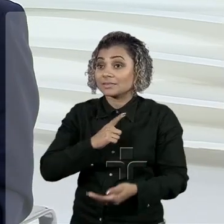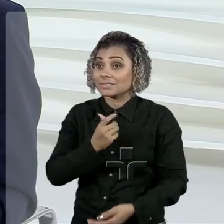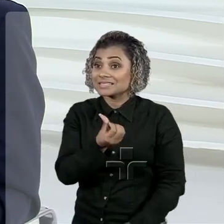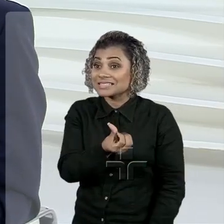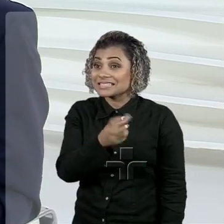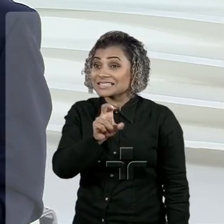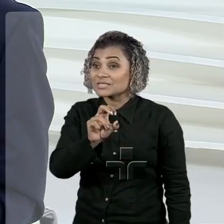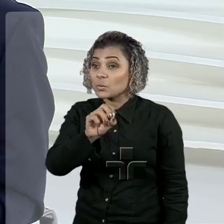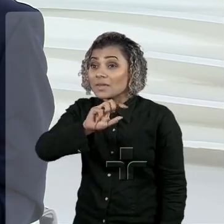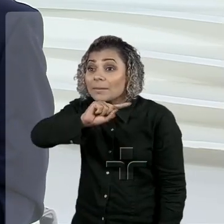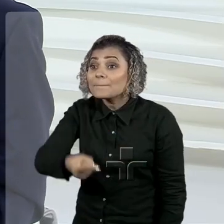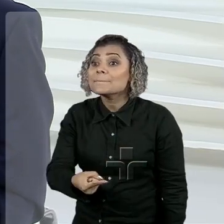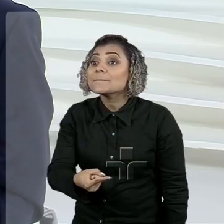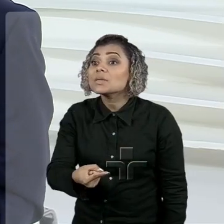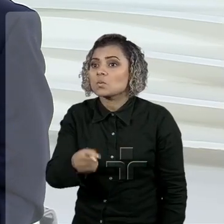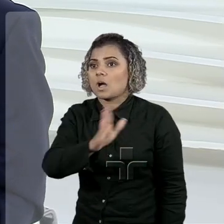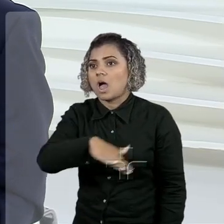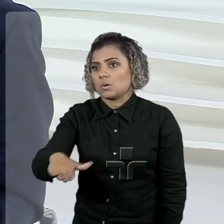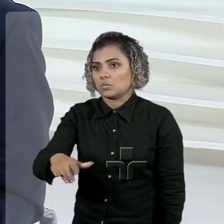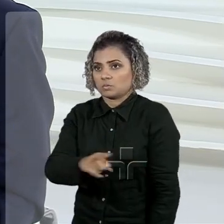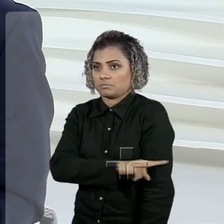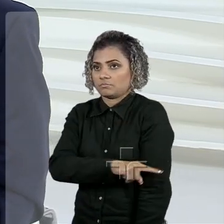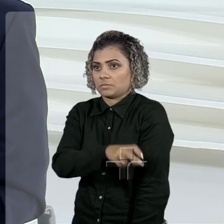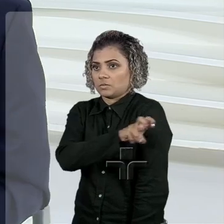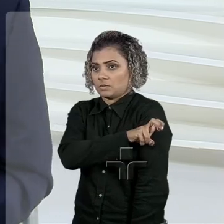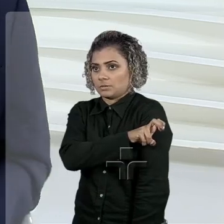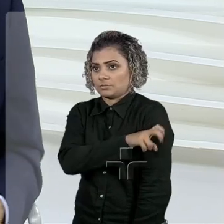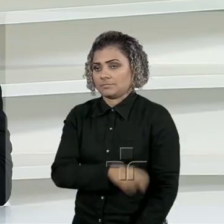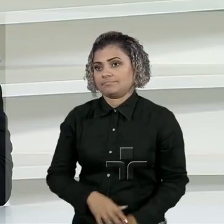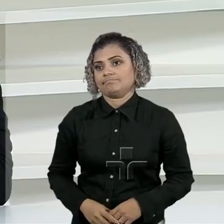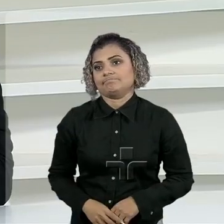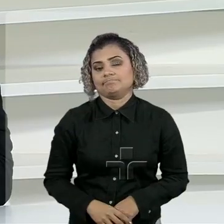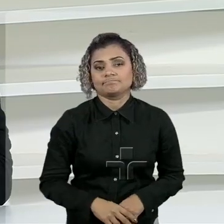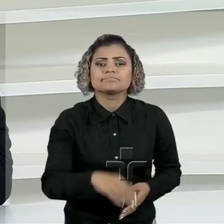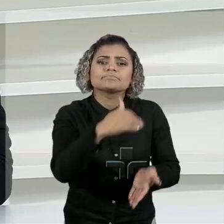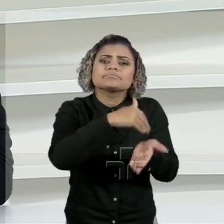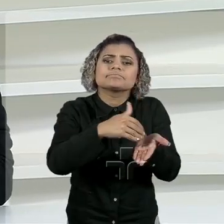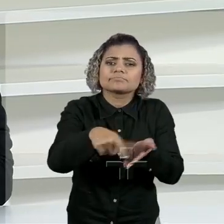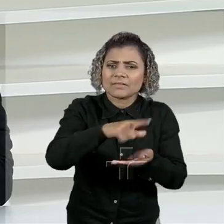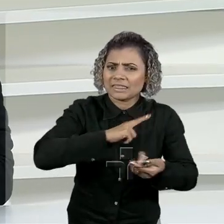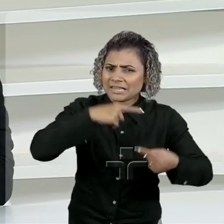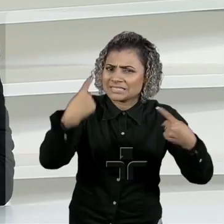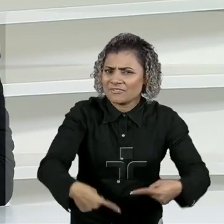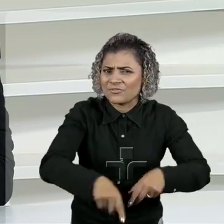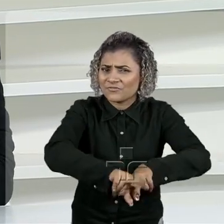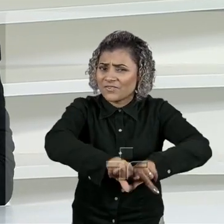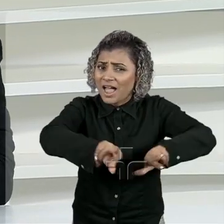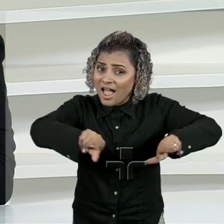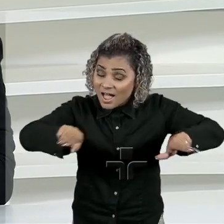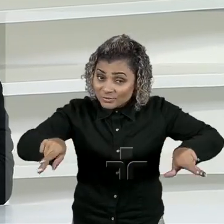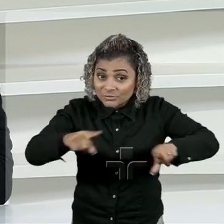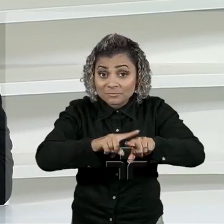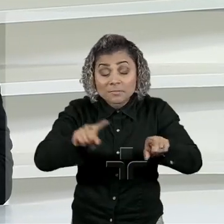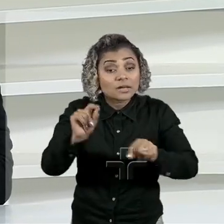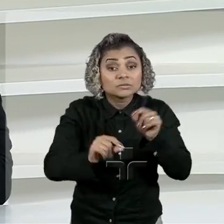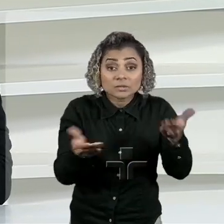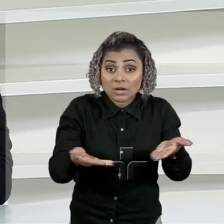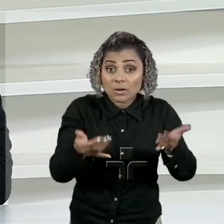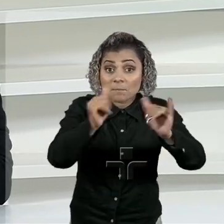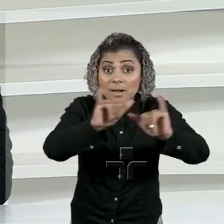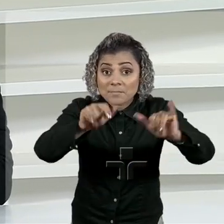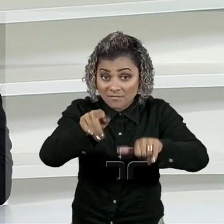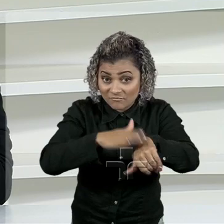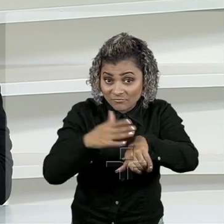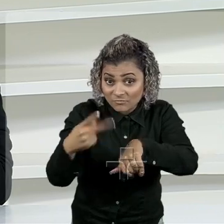650 mil alunos ainda no 1º ao 5º ano. Secretário, com tantos desafios, uma das primeiras medidas anunciadas pelo